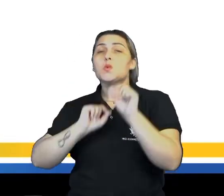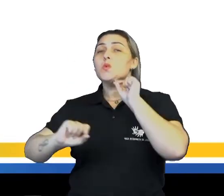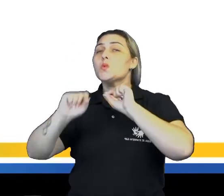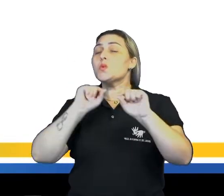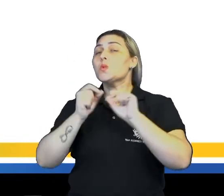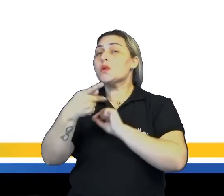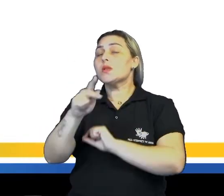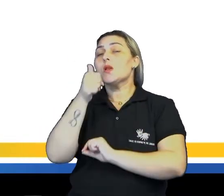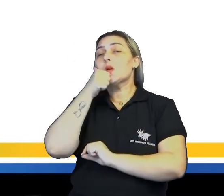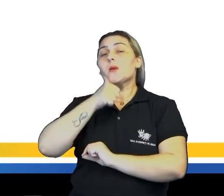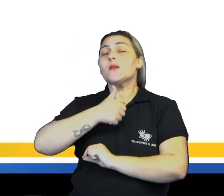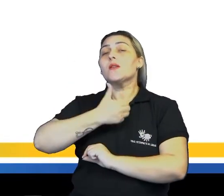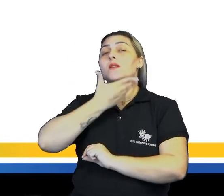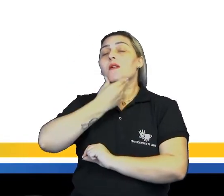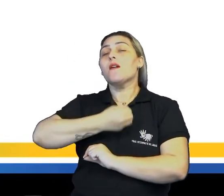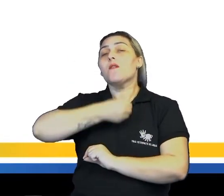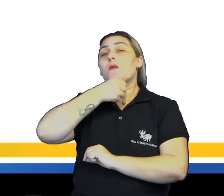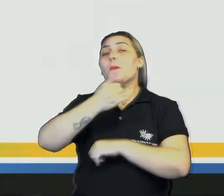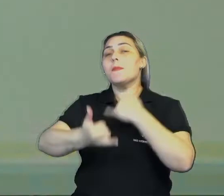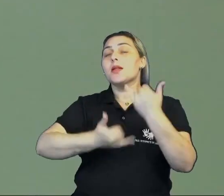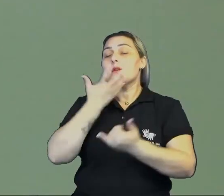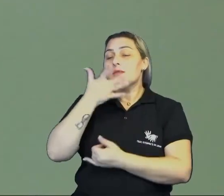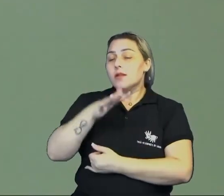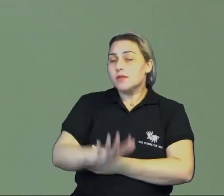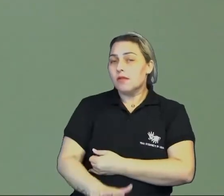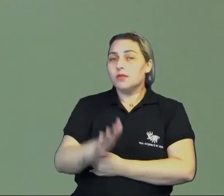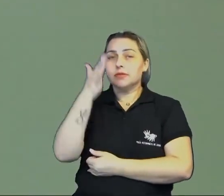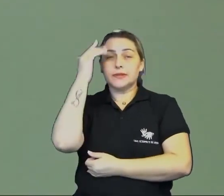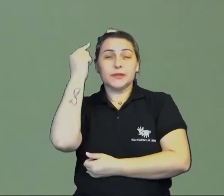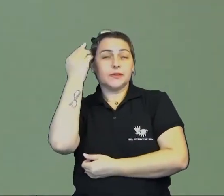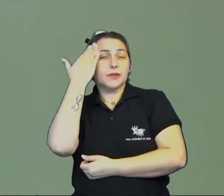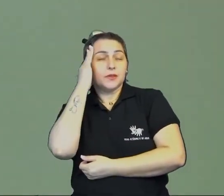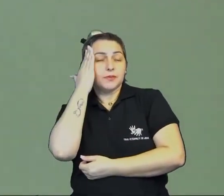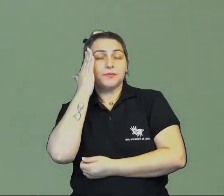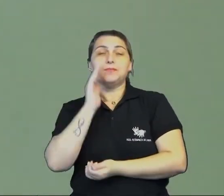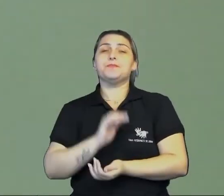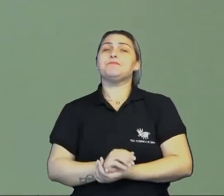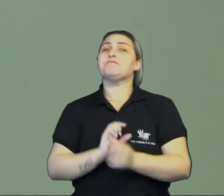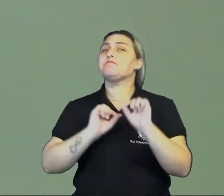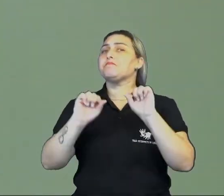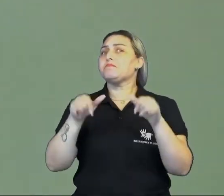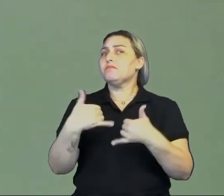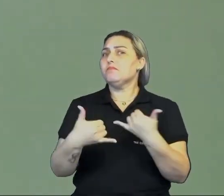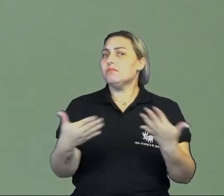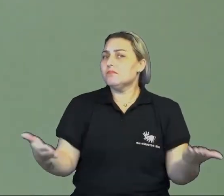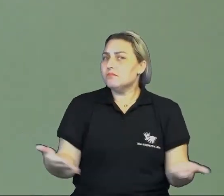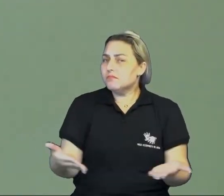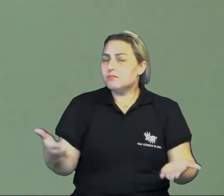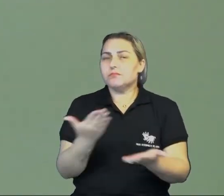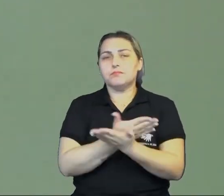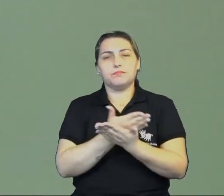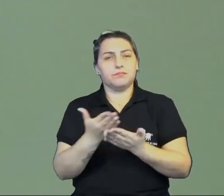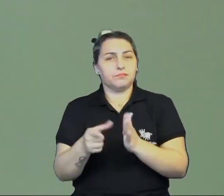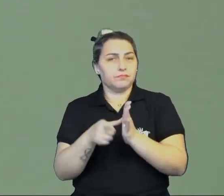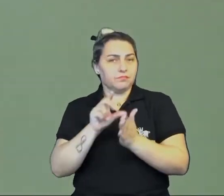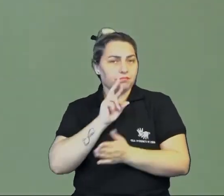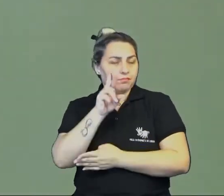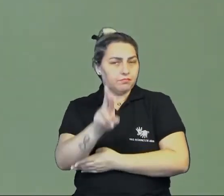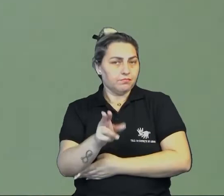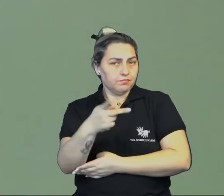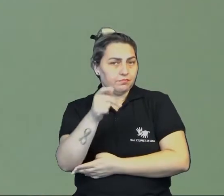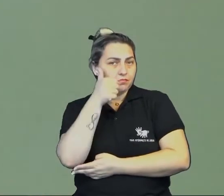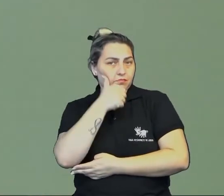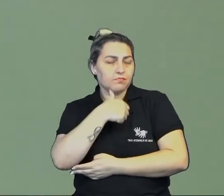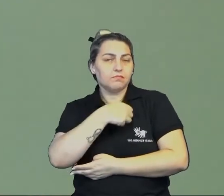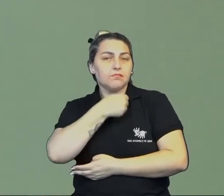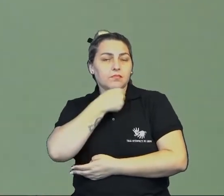seus avós brincavam quando criança. Então, vamos ao entendimento. Do que você brinca? Vamos começar daí. Antes de você responder a do seu avô,